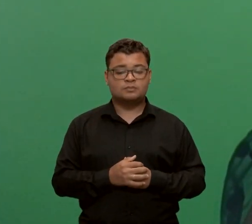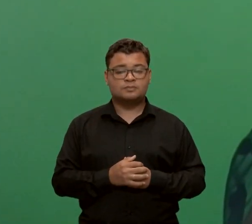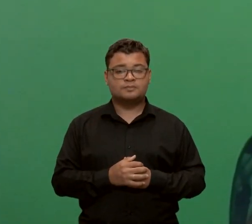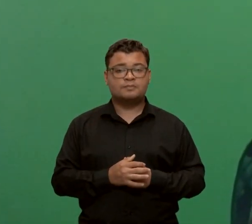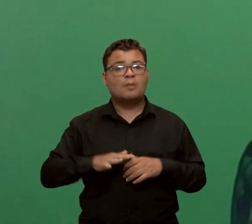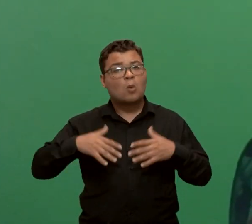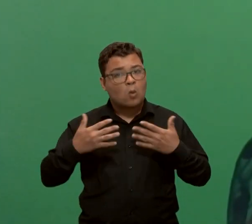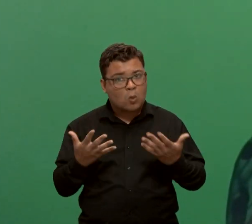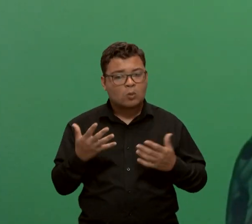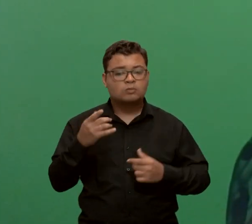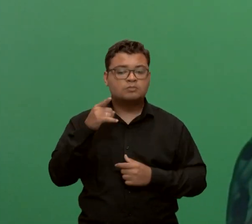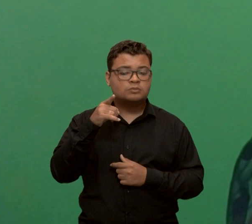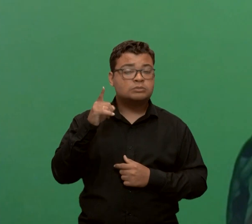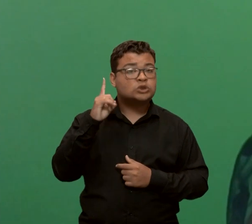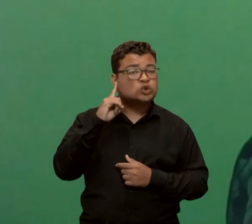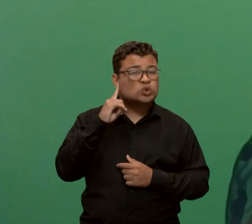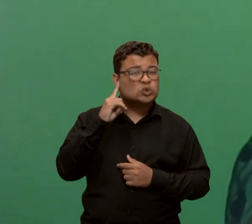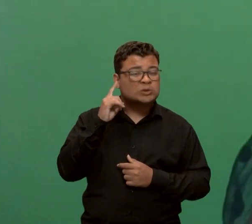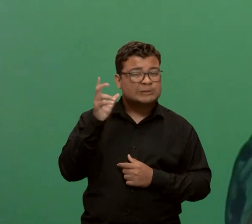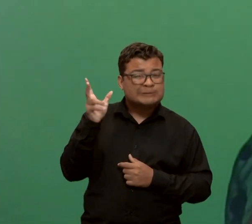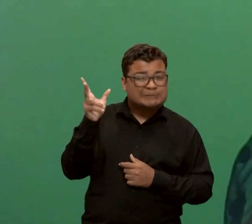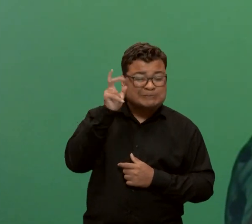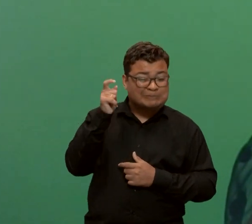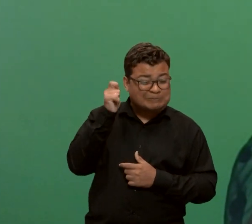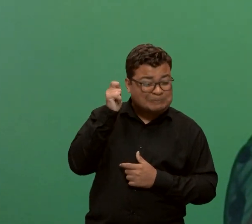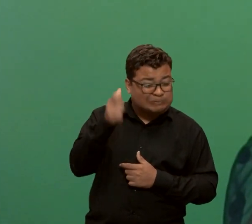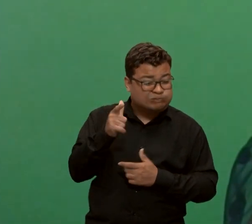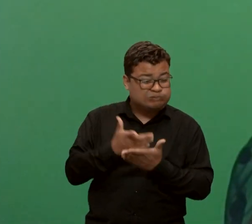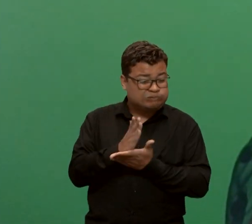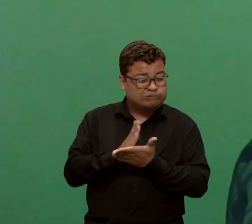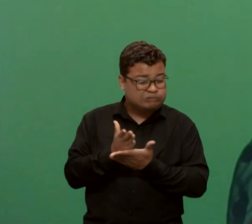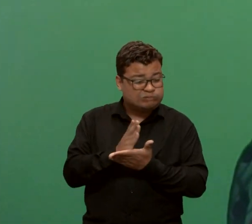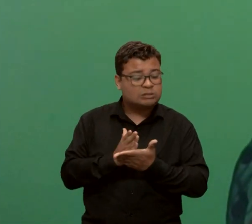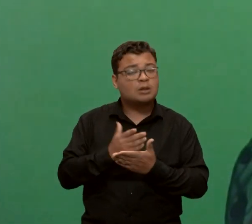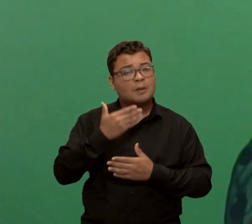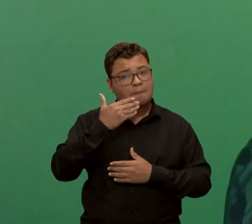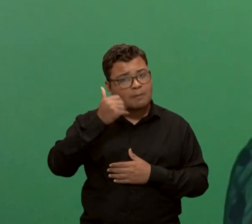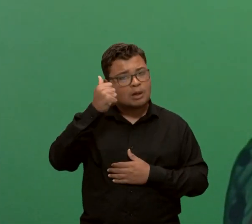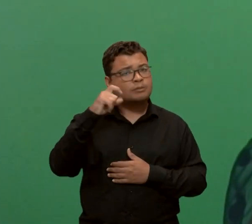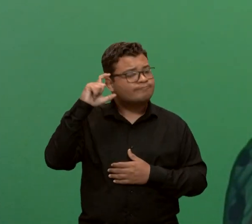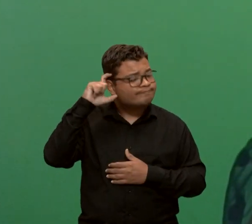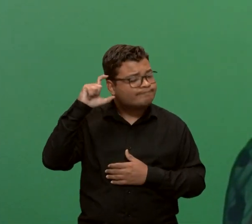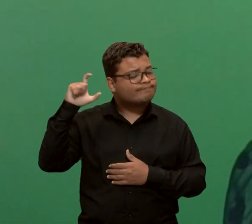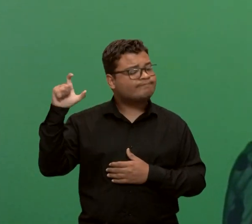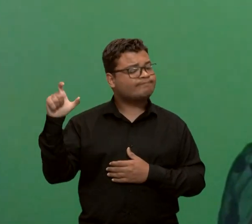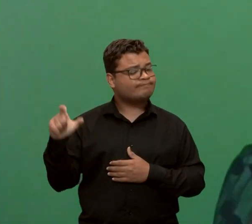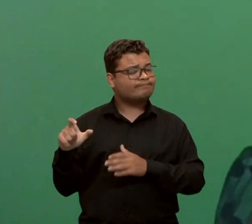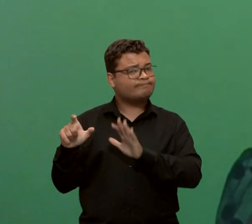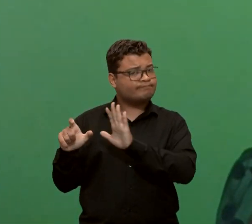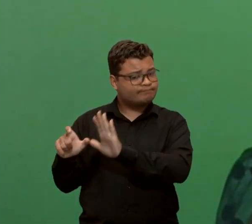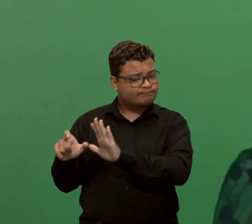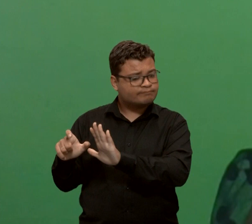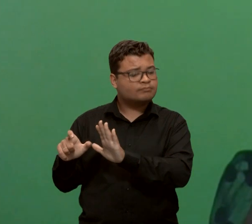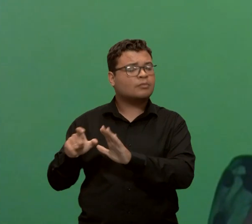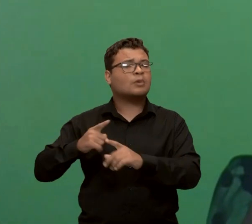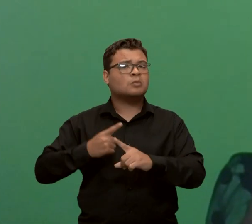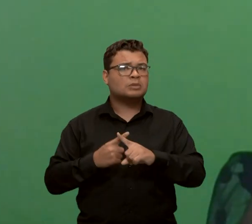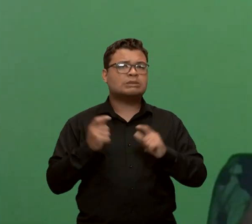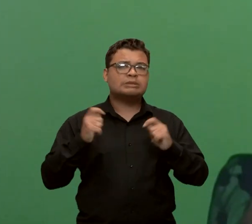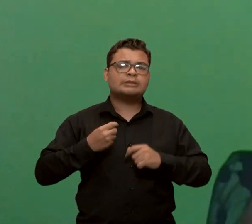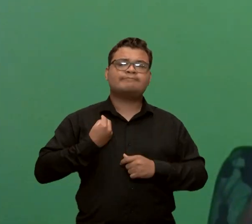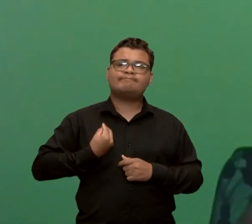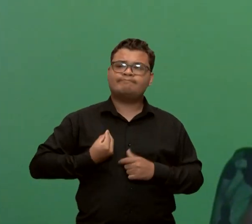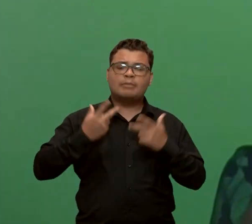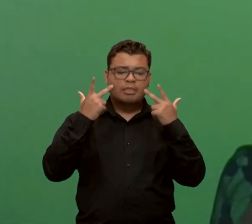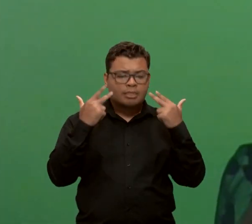uma sensibilidade com relação ao som, a orientação é que, nesse momento, eles retirem esse aparelho para poder passar com uma tranquilidade